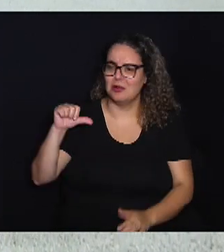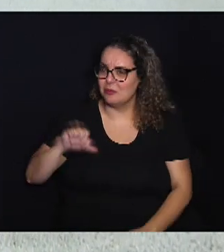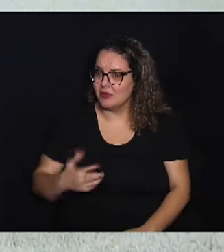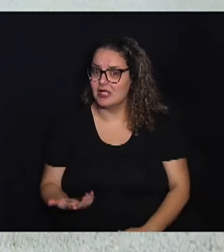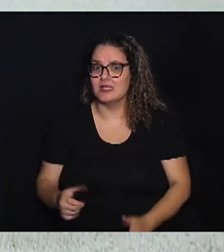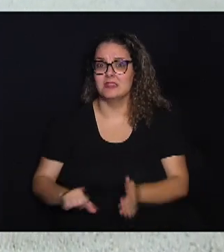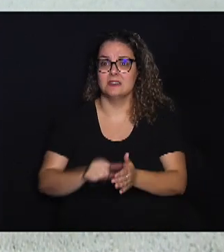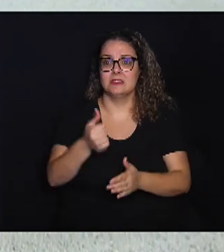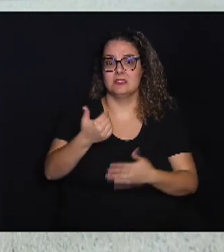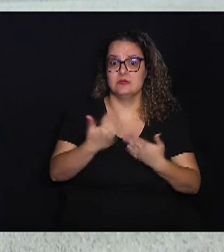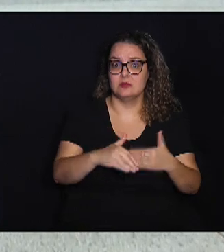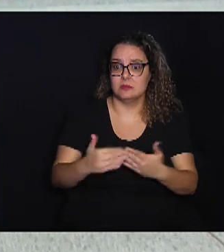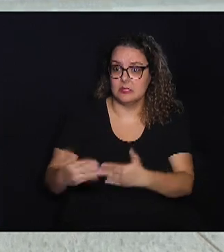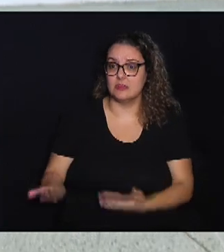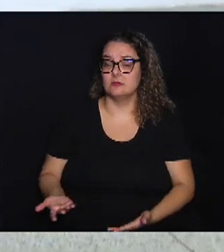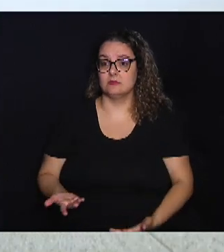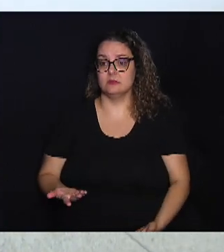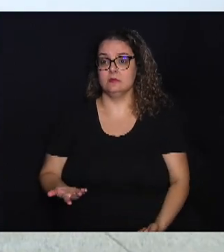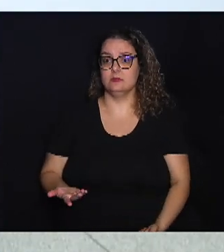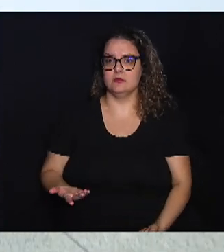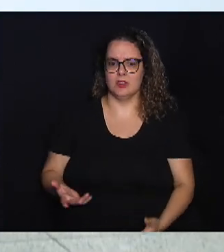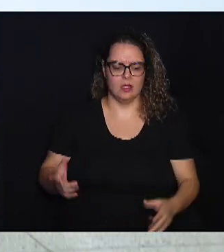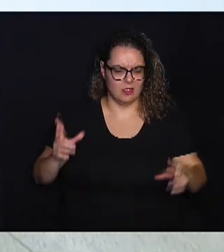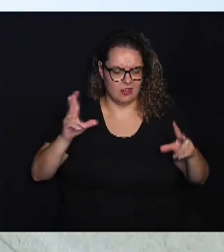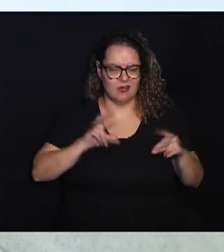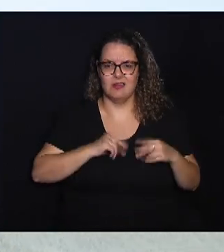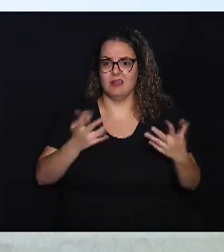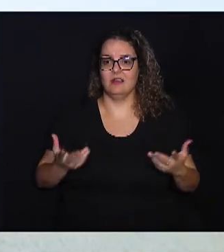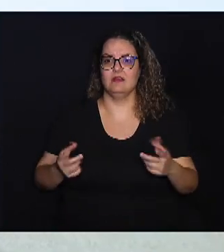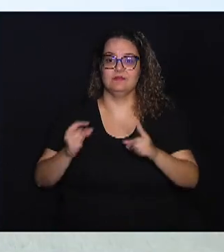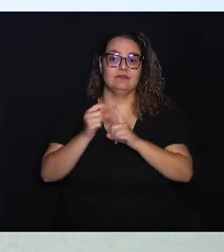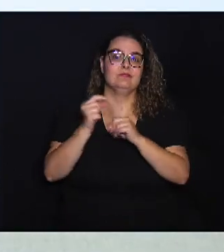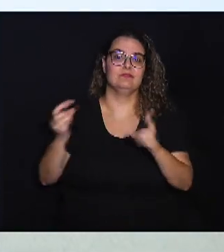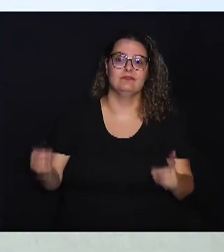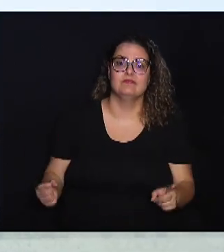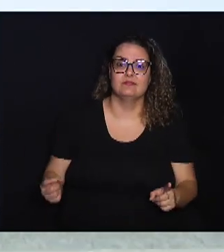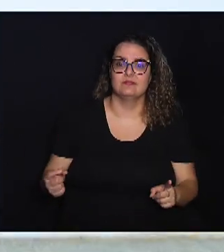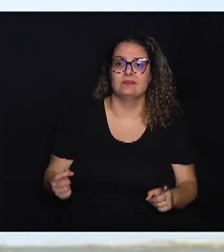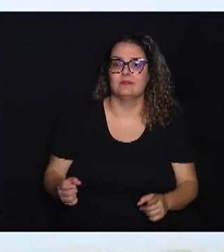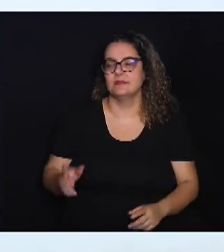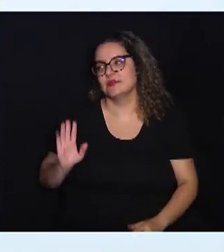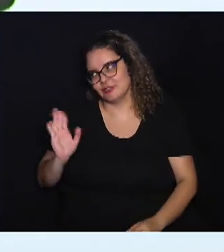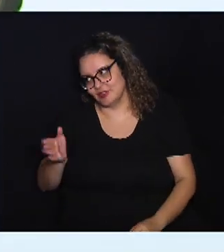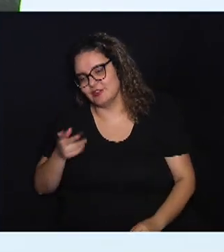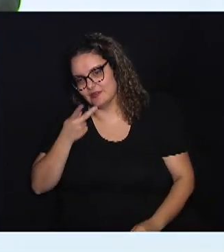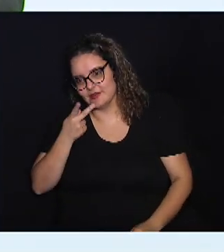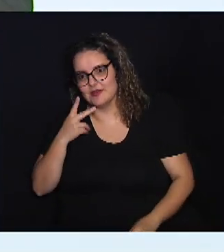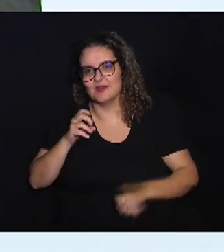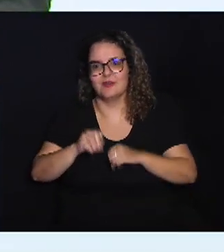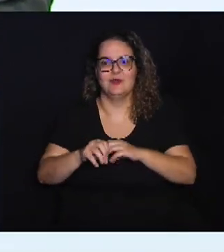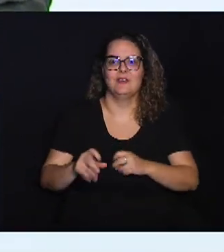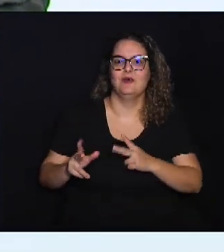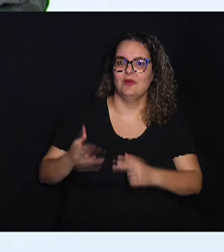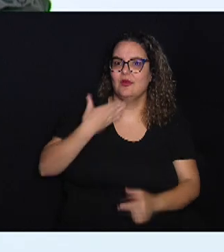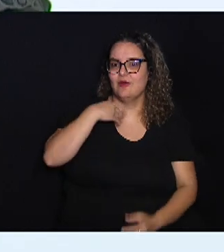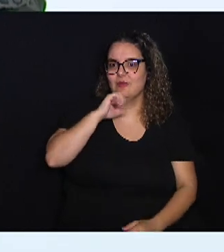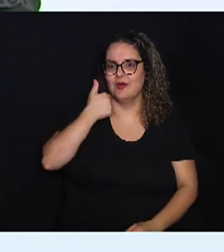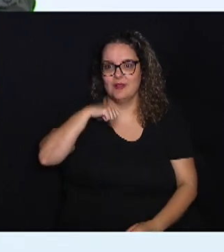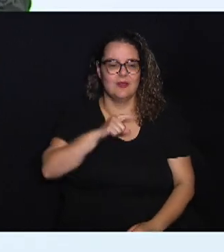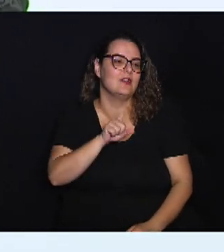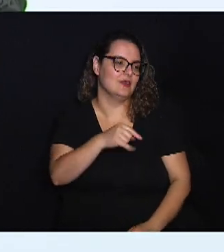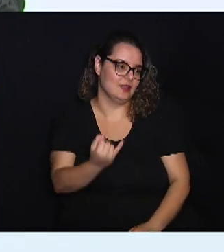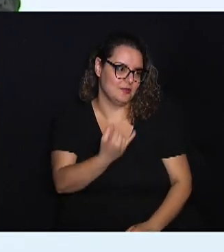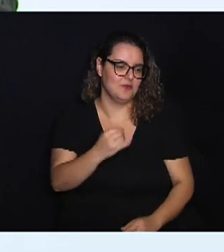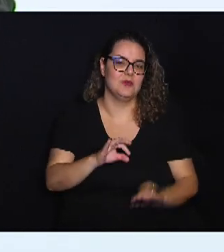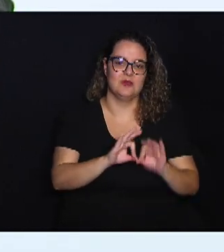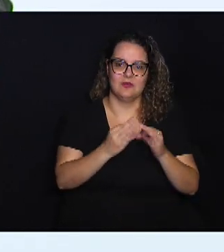primeiras avaliações, não é chegar, poxa, aquelas frases clássicas que todos nós já falamos enquanto educadores, enquanto pais. É importante o papel da família,